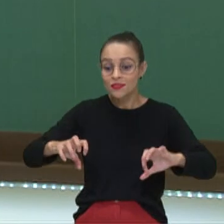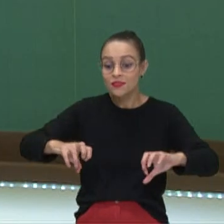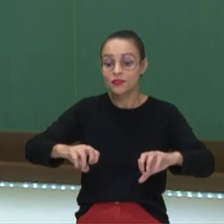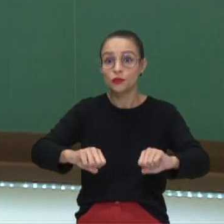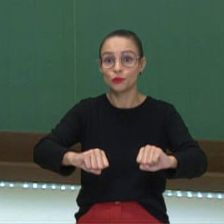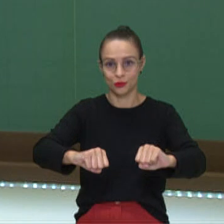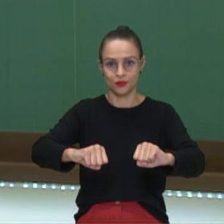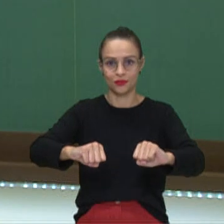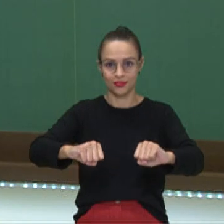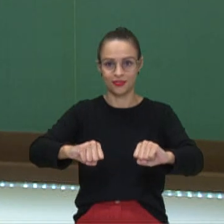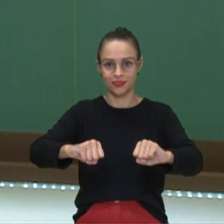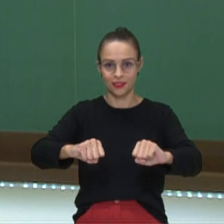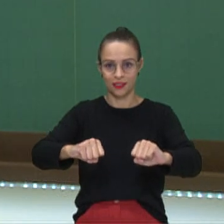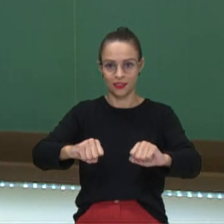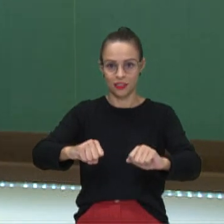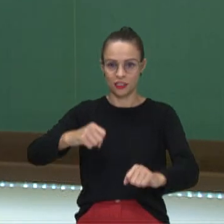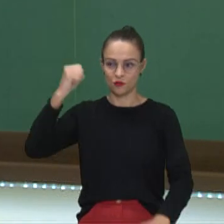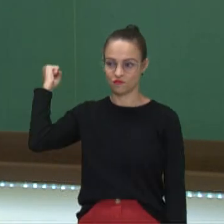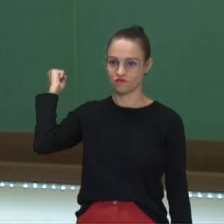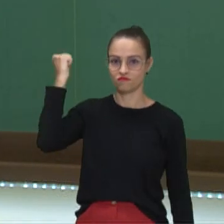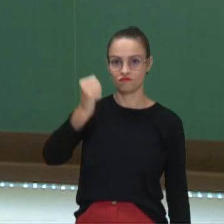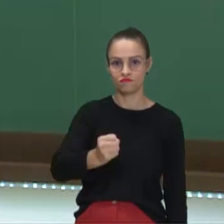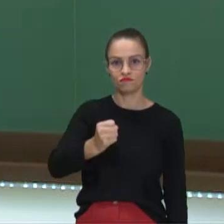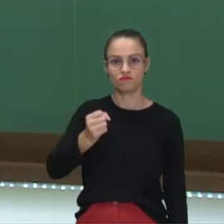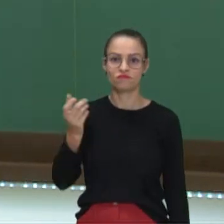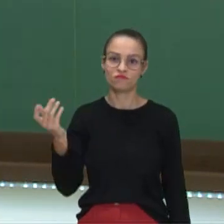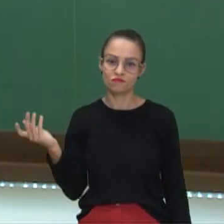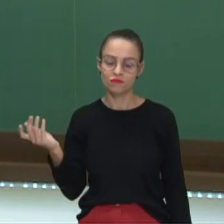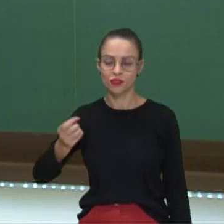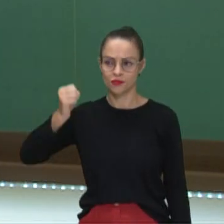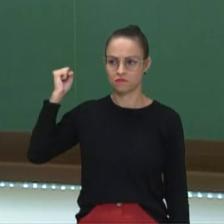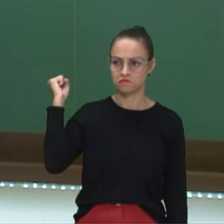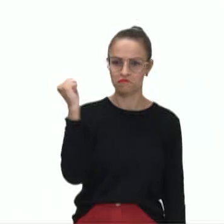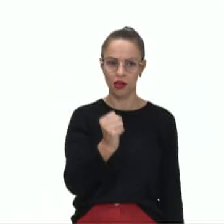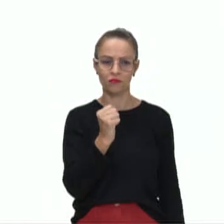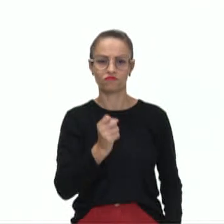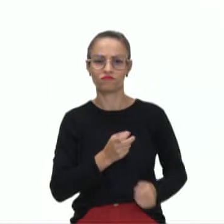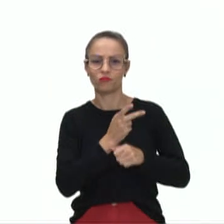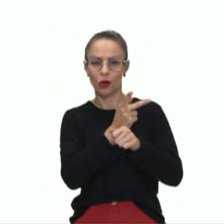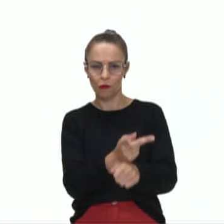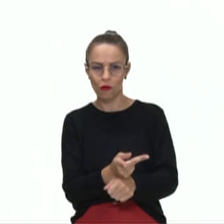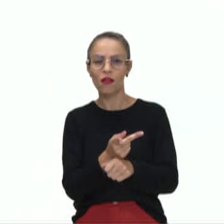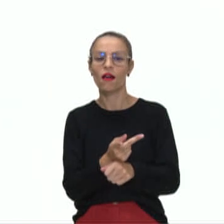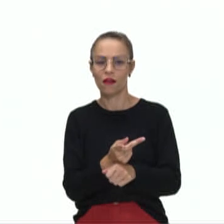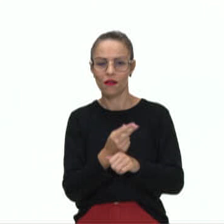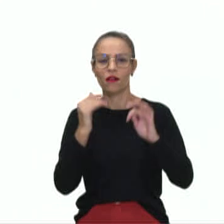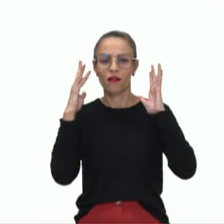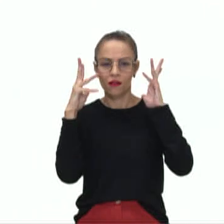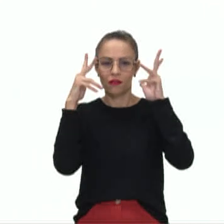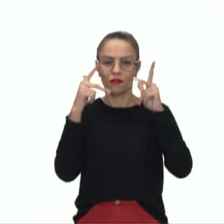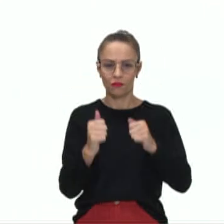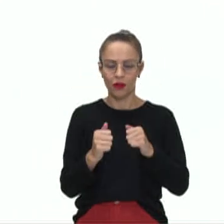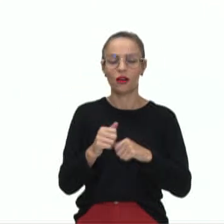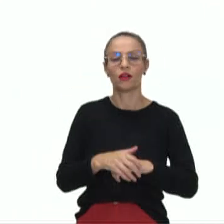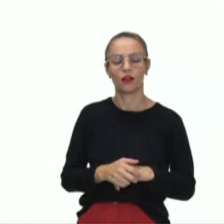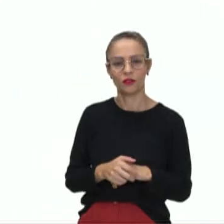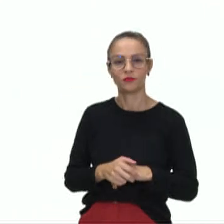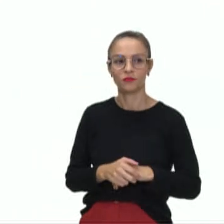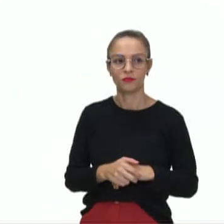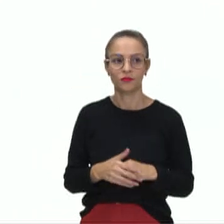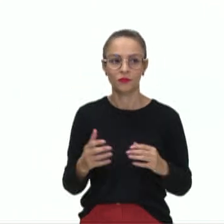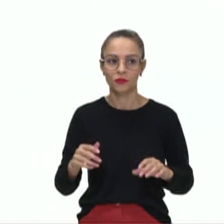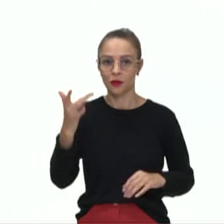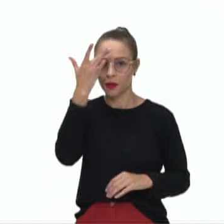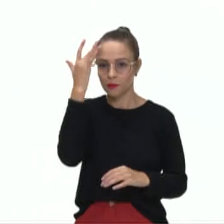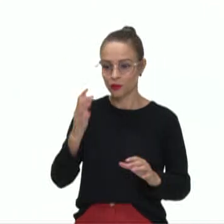mesma lança, armas, né? O que seria para caçar ali o animal. Ó, e as outras pessoas aqui em volta segurando